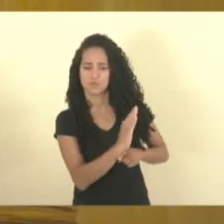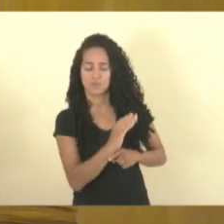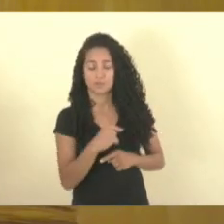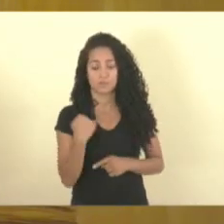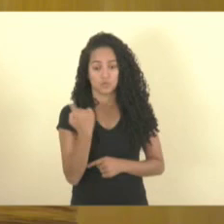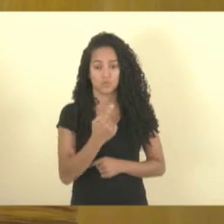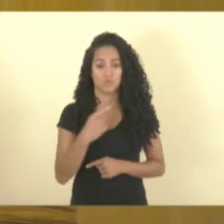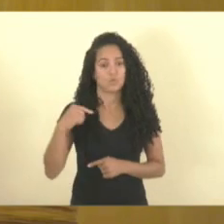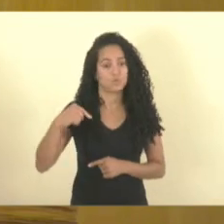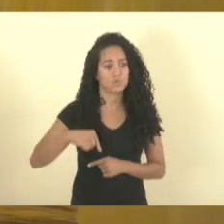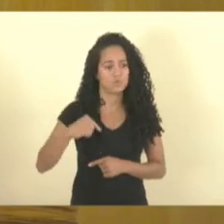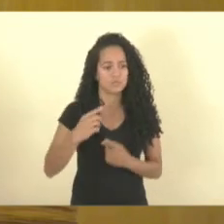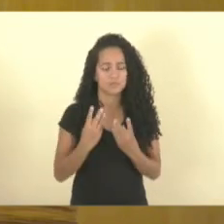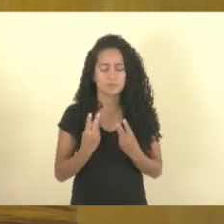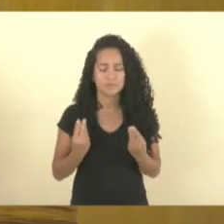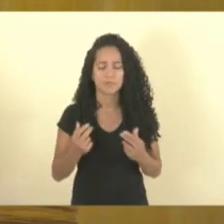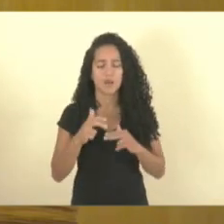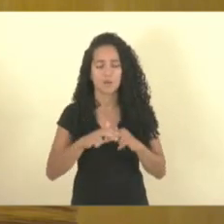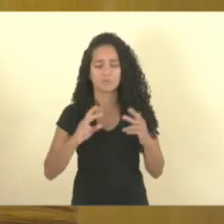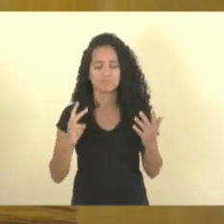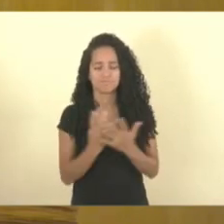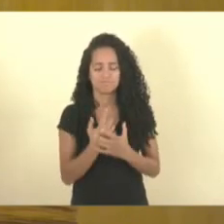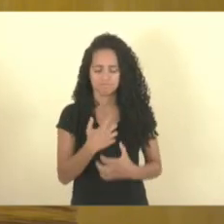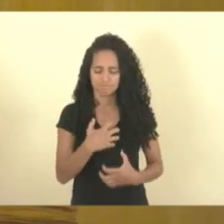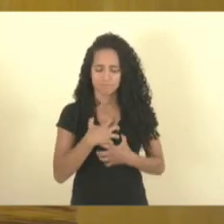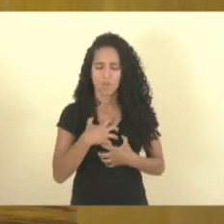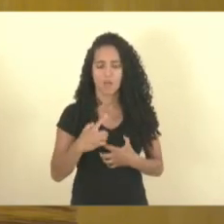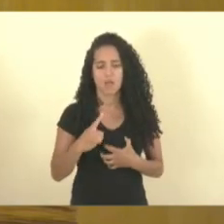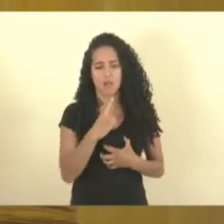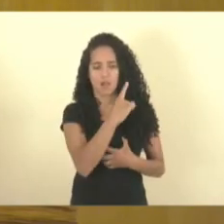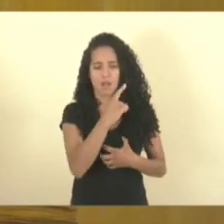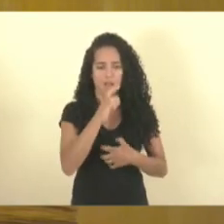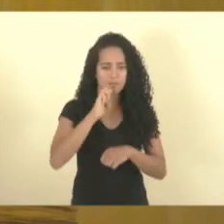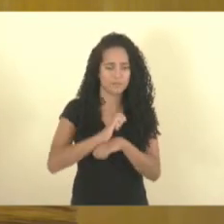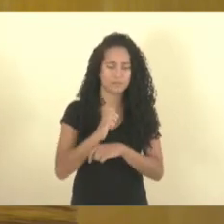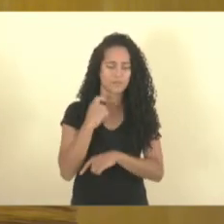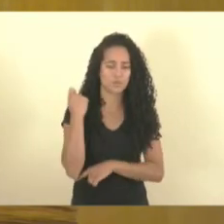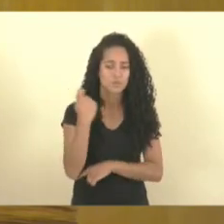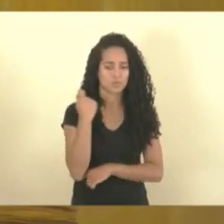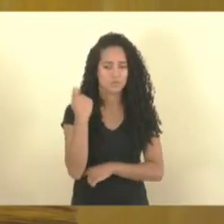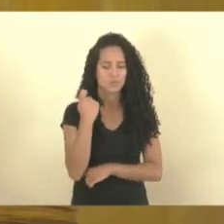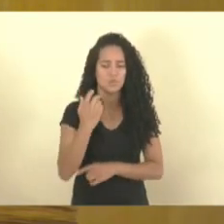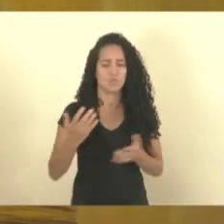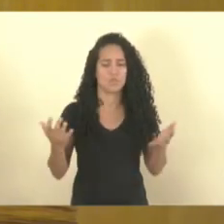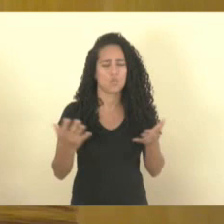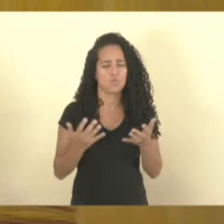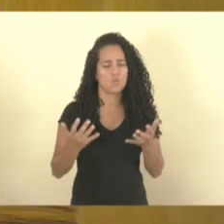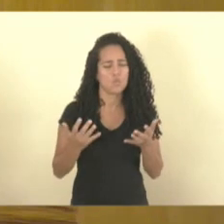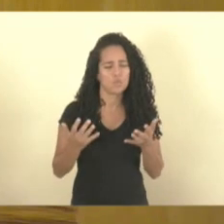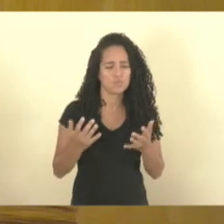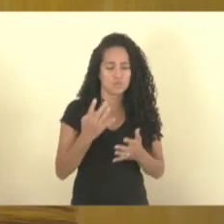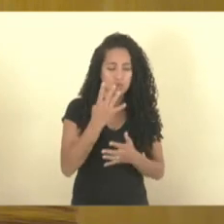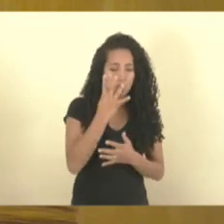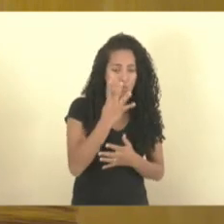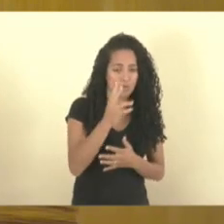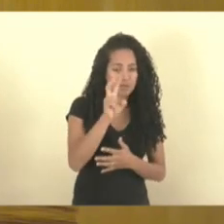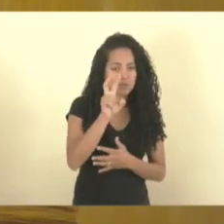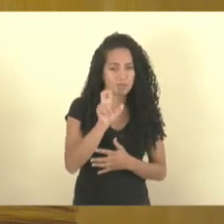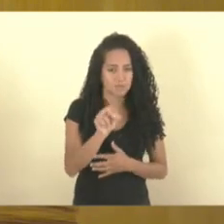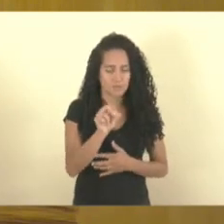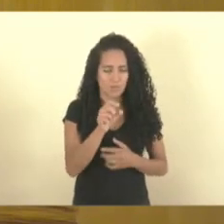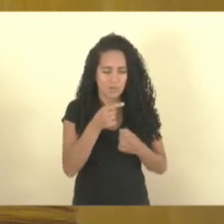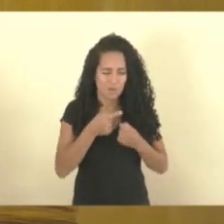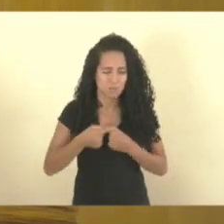todos sensibilizados com o ocorrido no Estado do Rio Grande do Sul, que hoje já soma 450